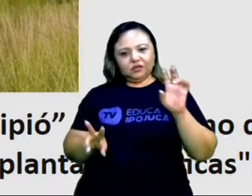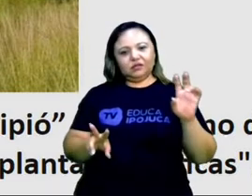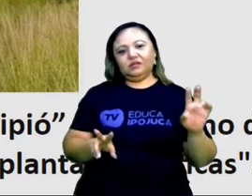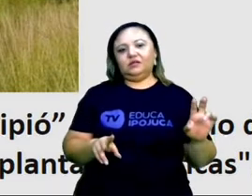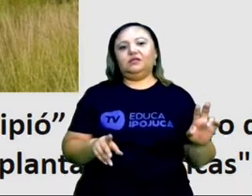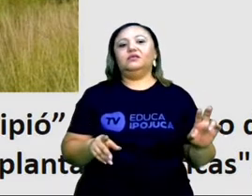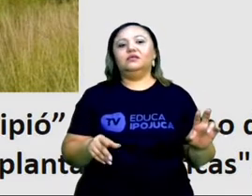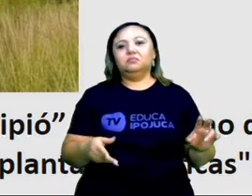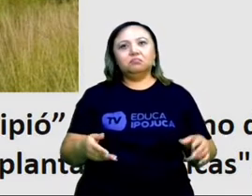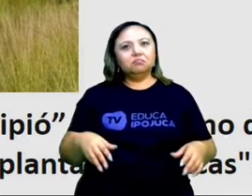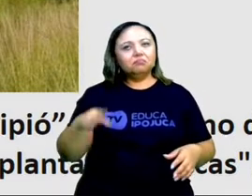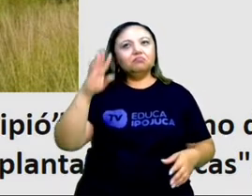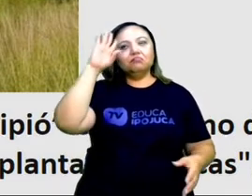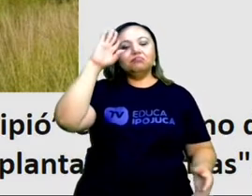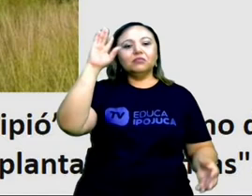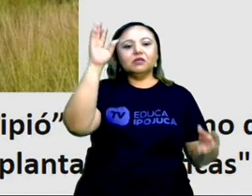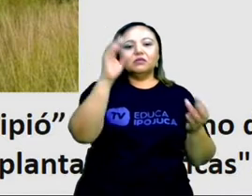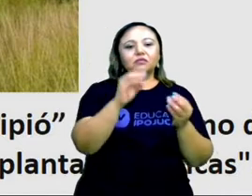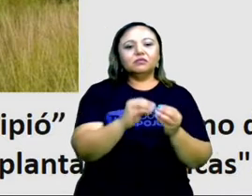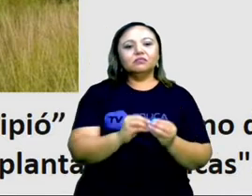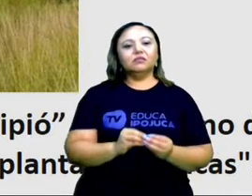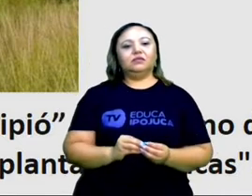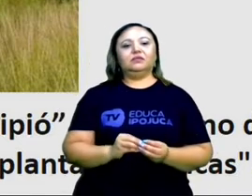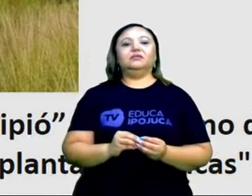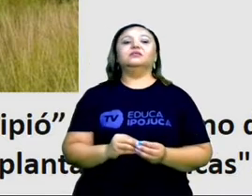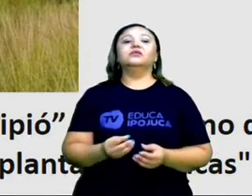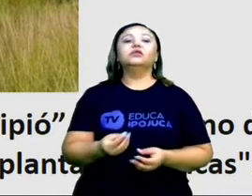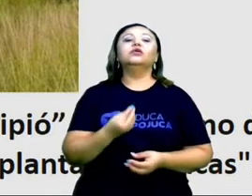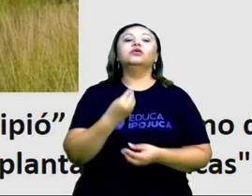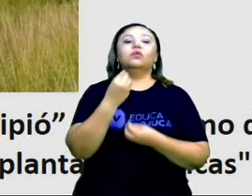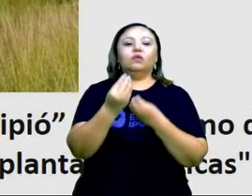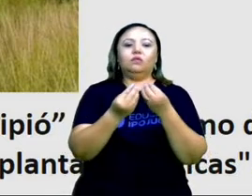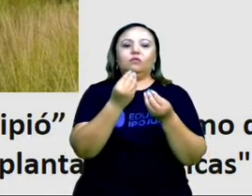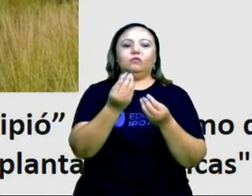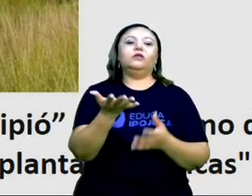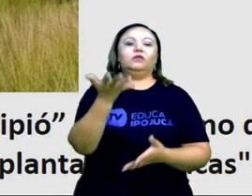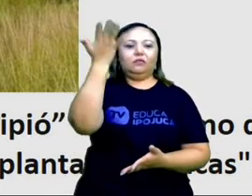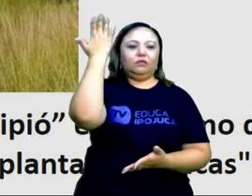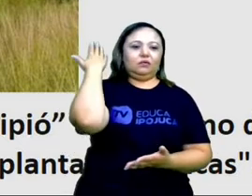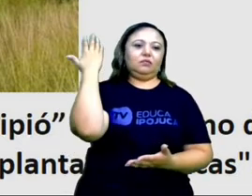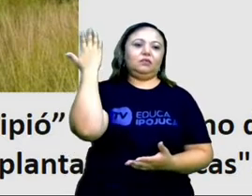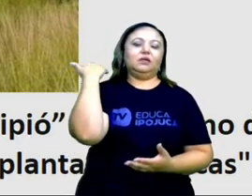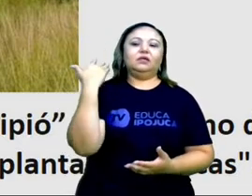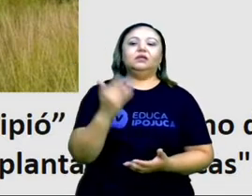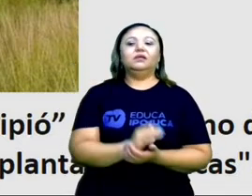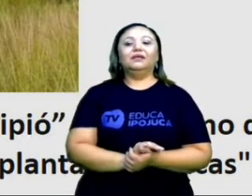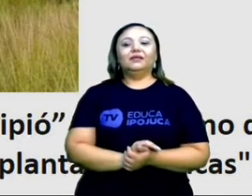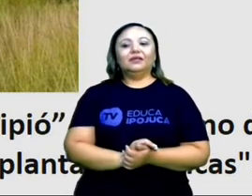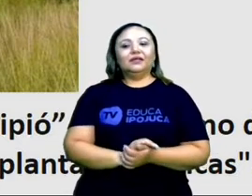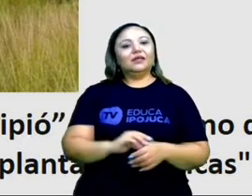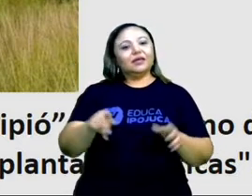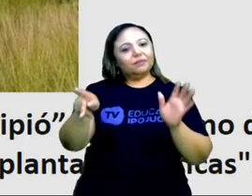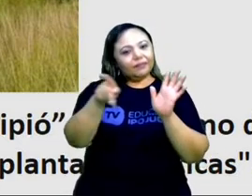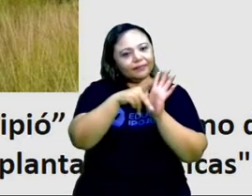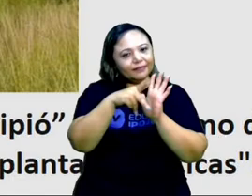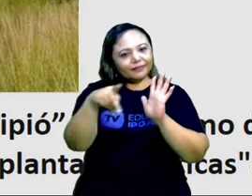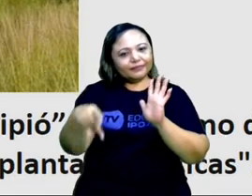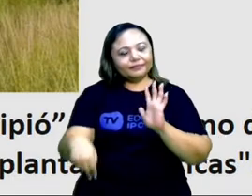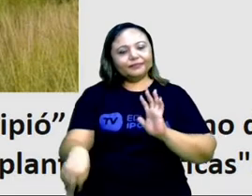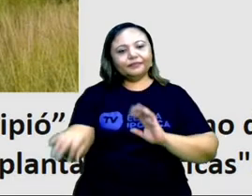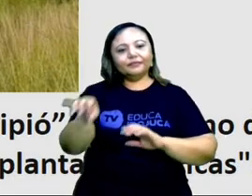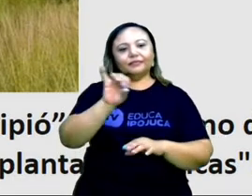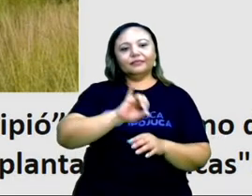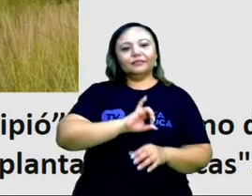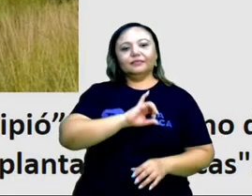história da nossa cidade. É uma história de muita luta, uma história de